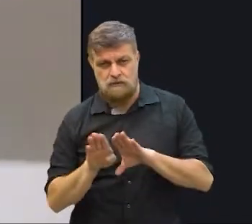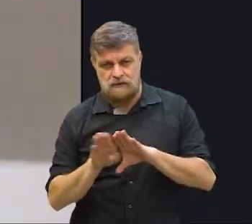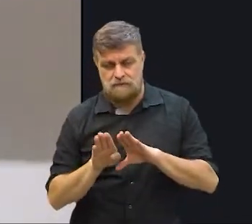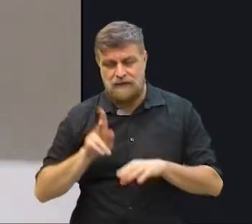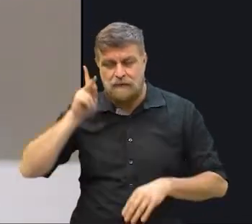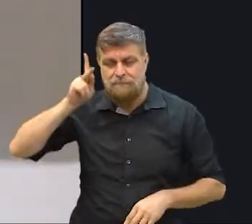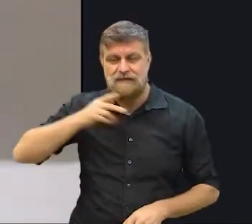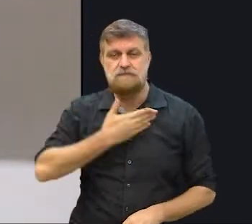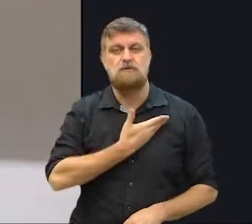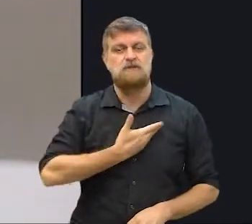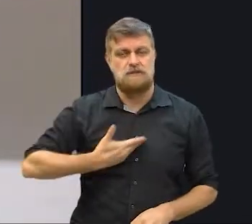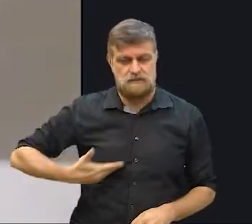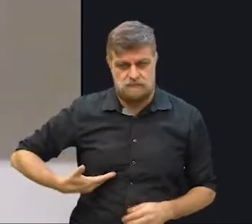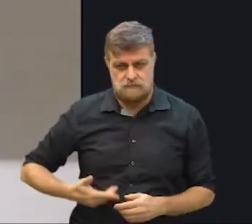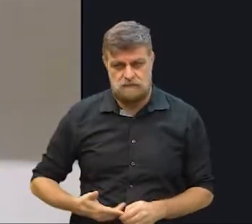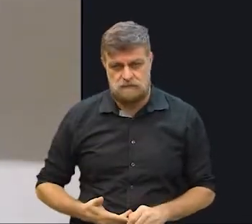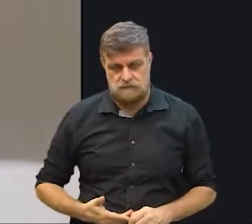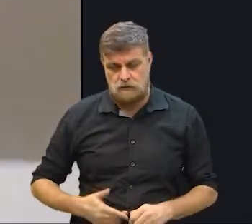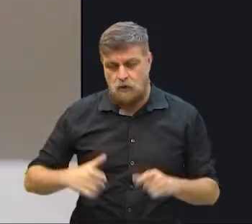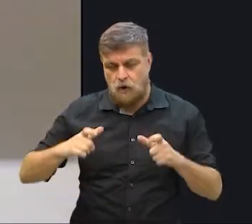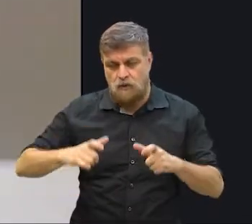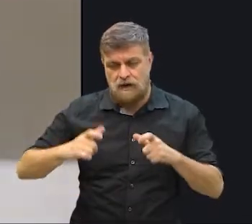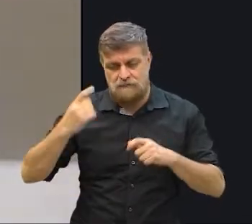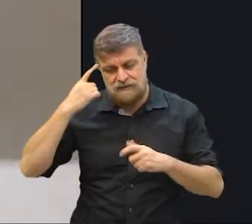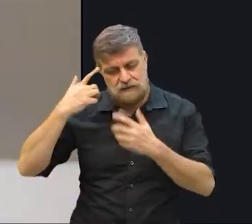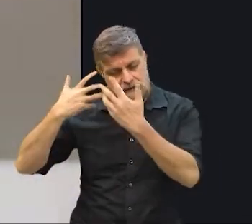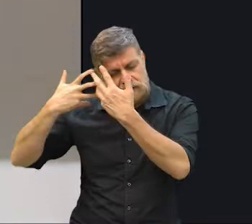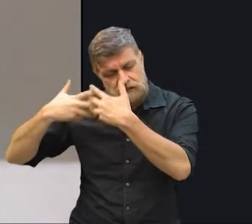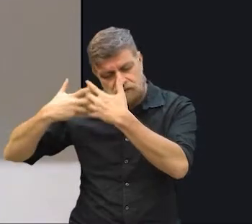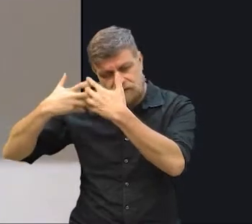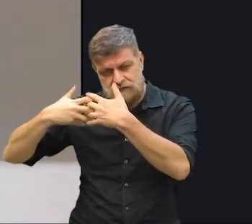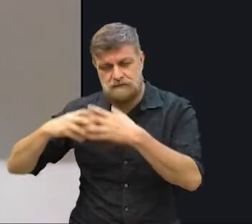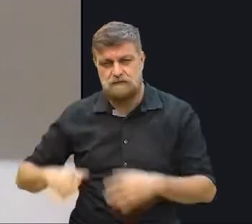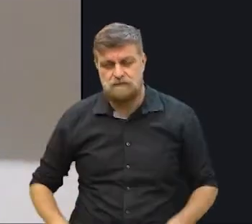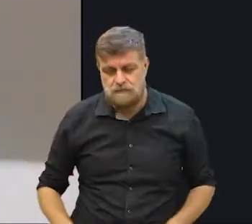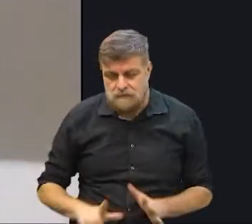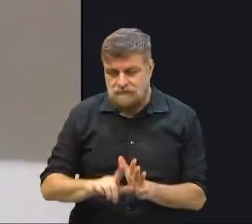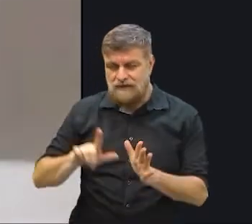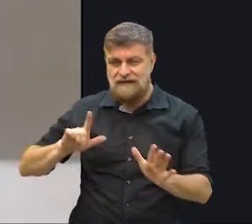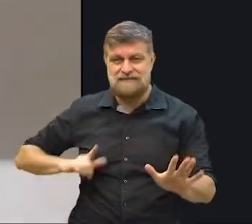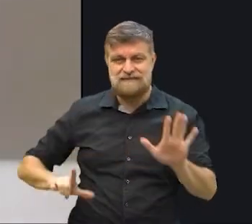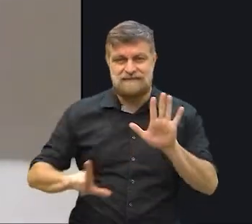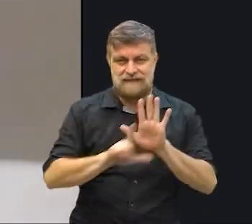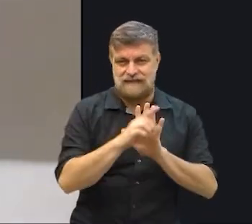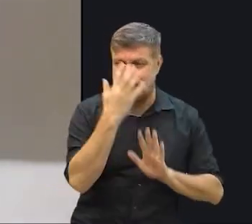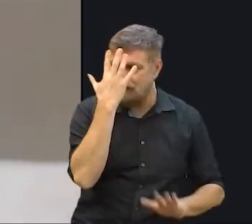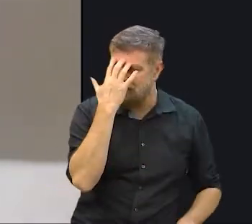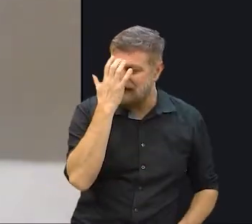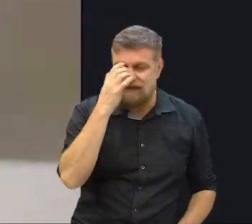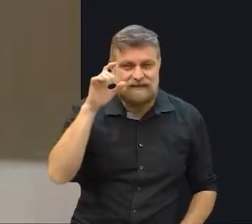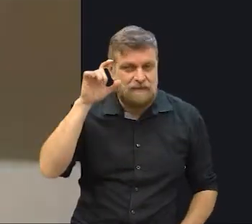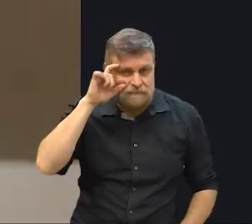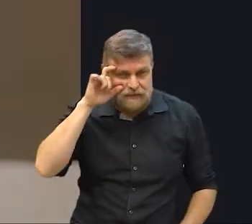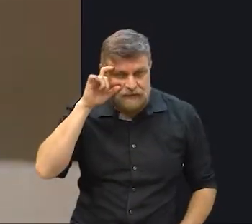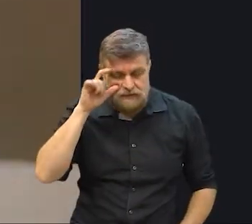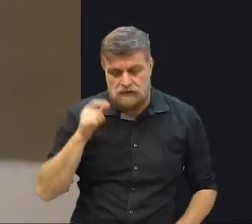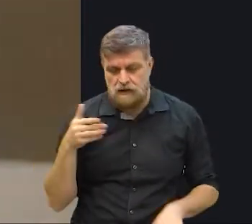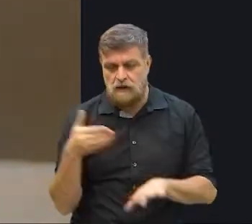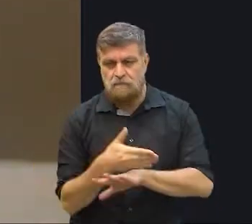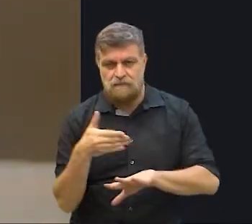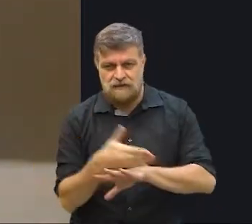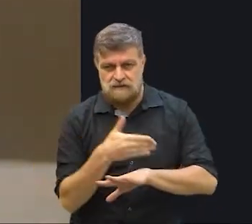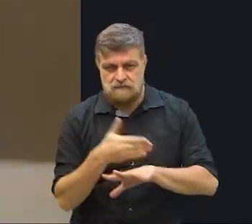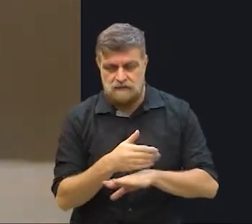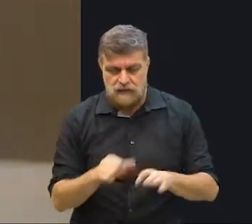das políticas públicas, espaços de reflexão, até mesmo antes da Lei Maria da Penha, participar das